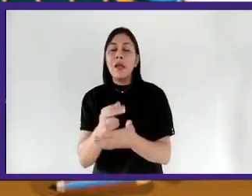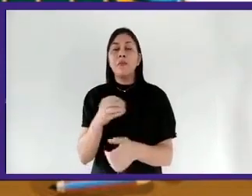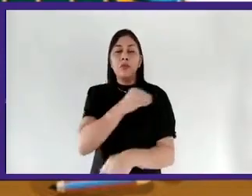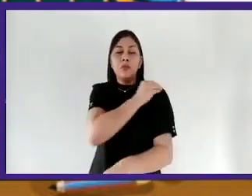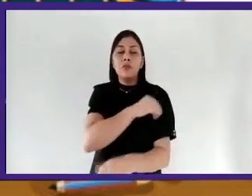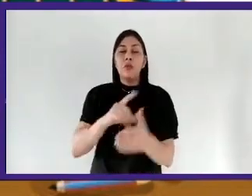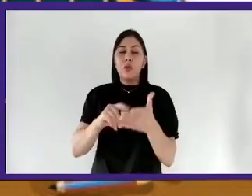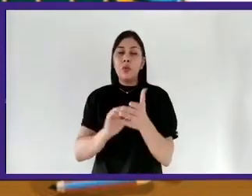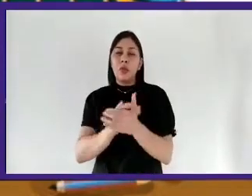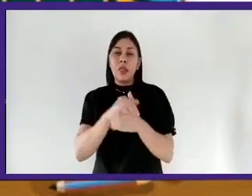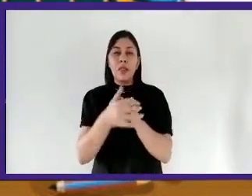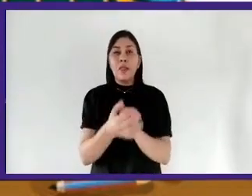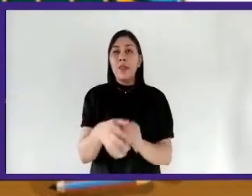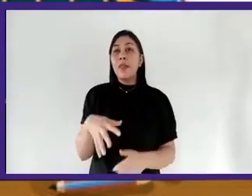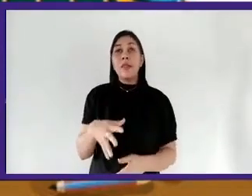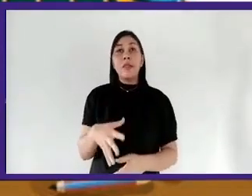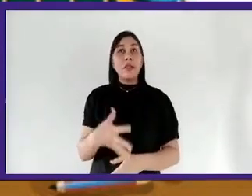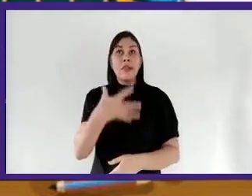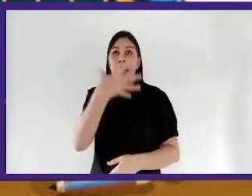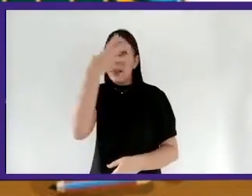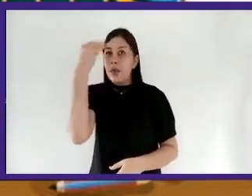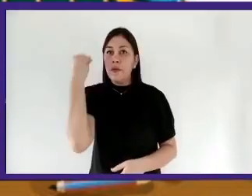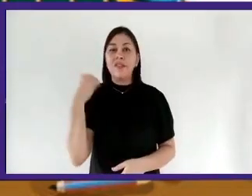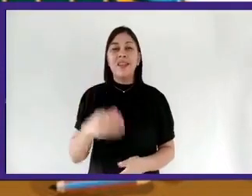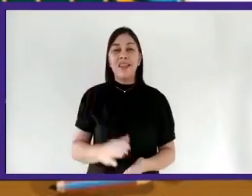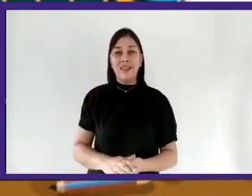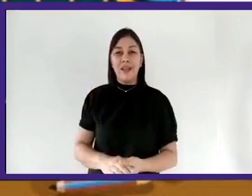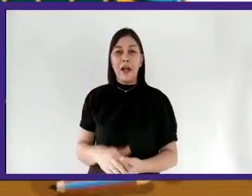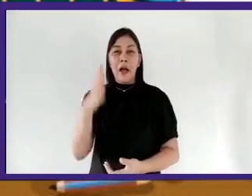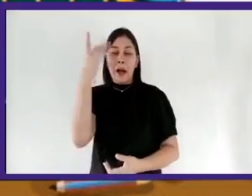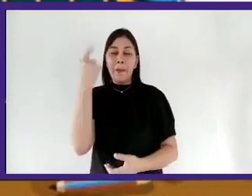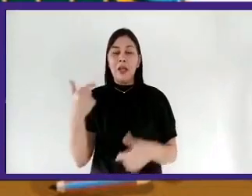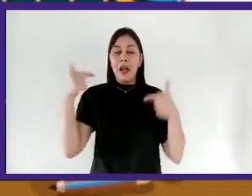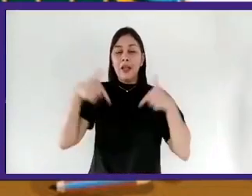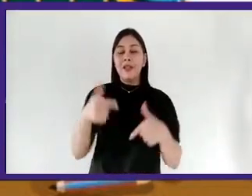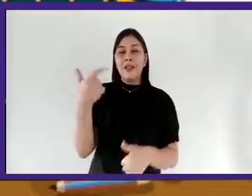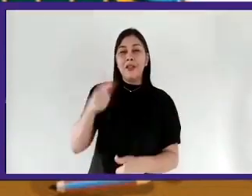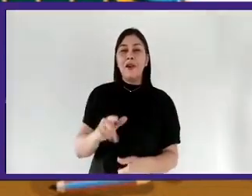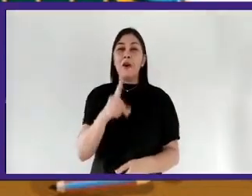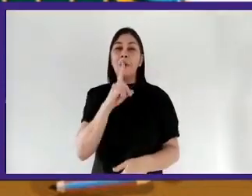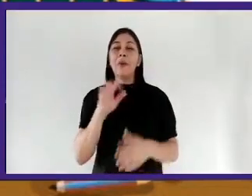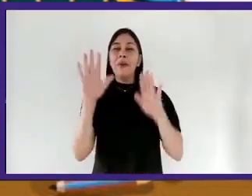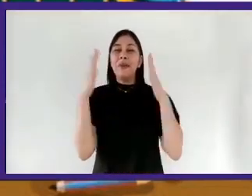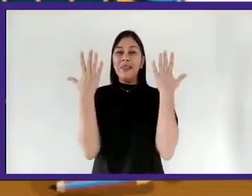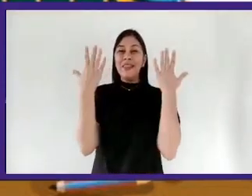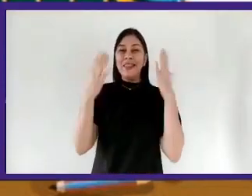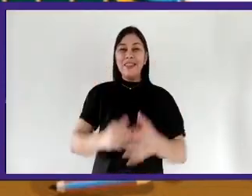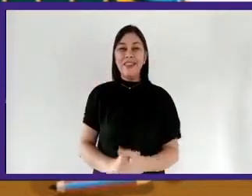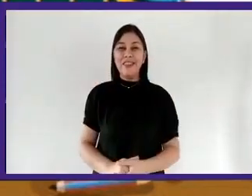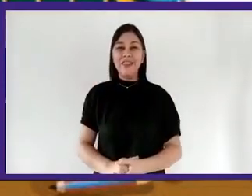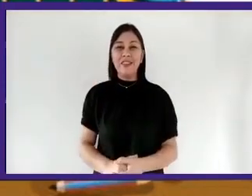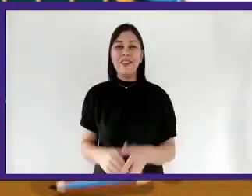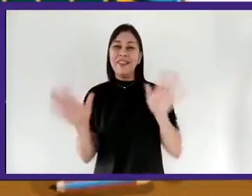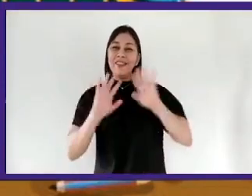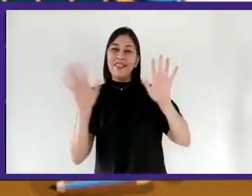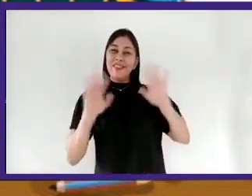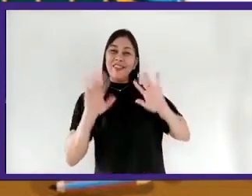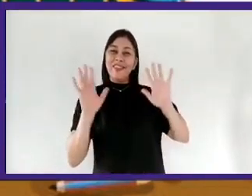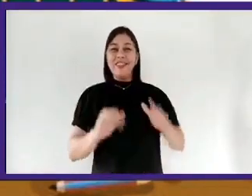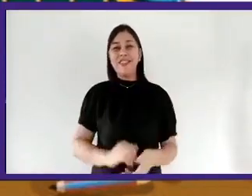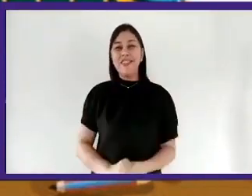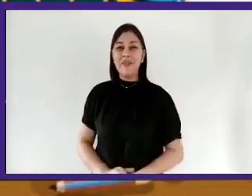o álcool em gel. Não esqueçam. Até amanhã. Amanhã eu volto, ainda na festa de aniversário do seu